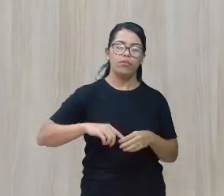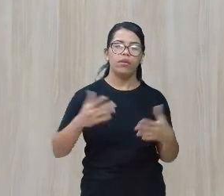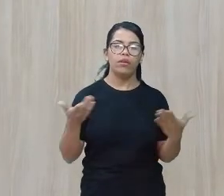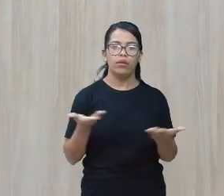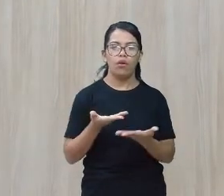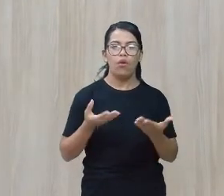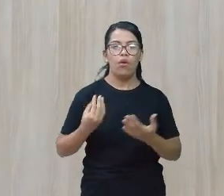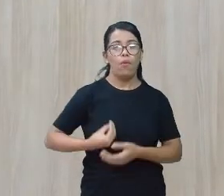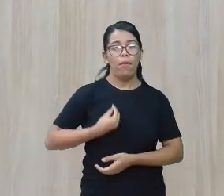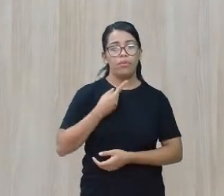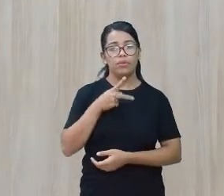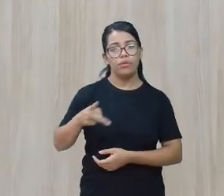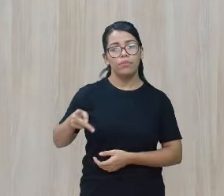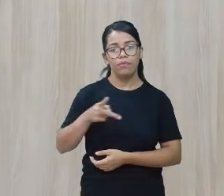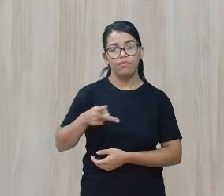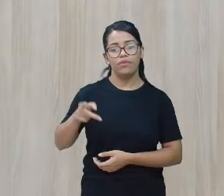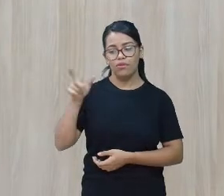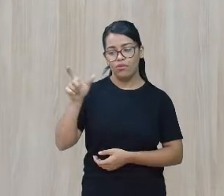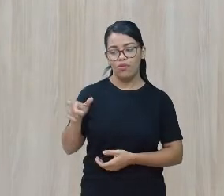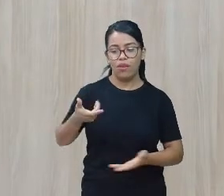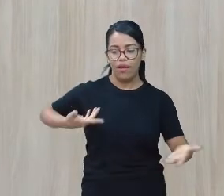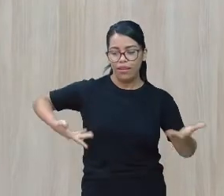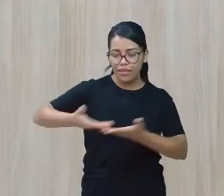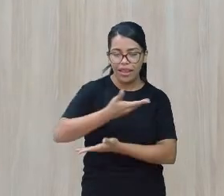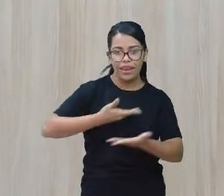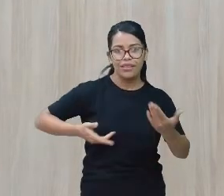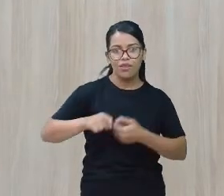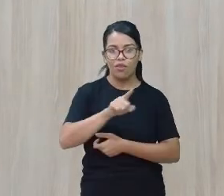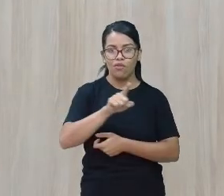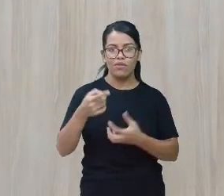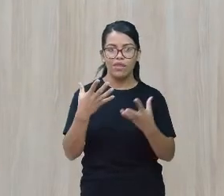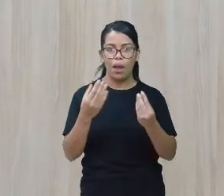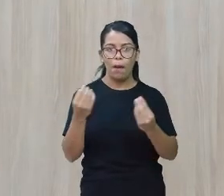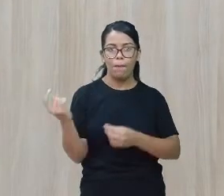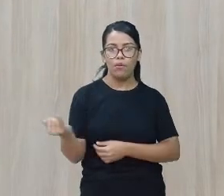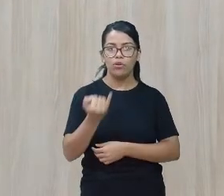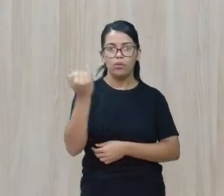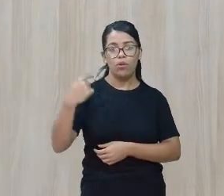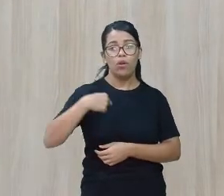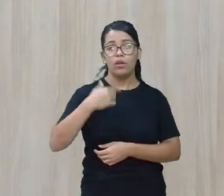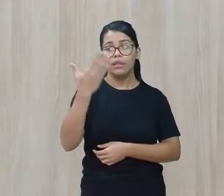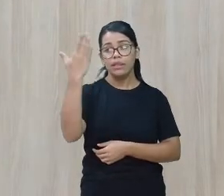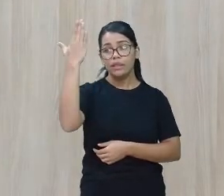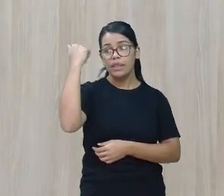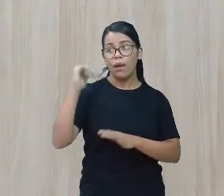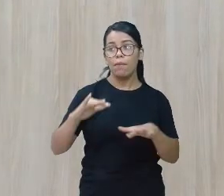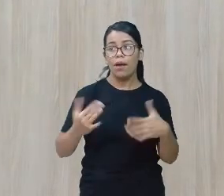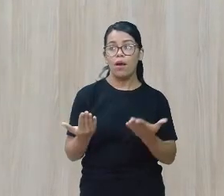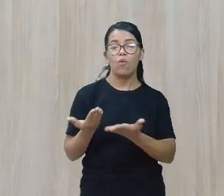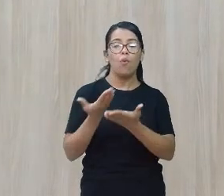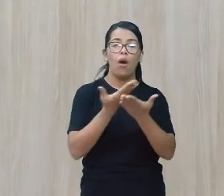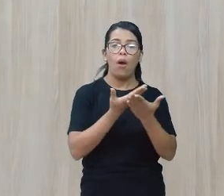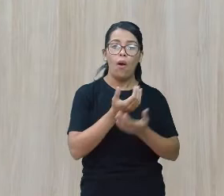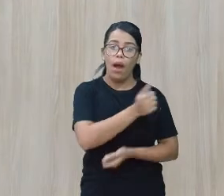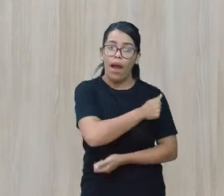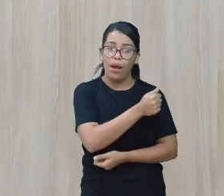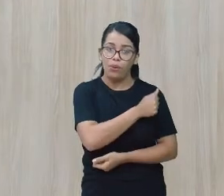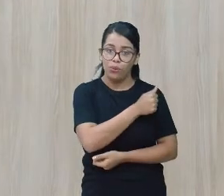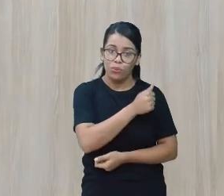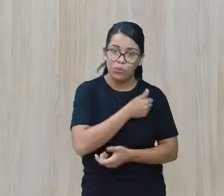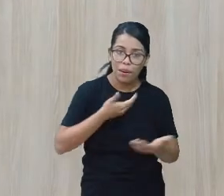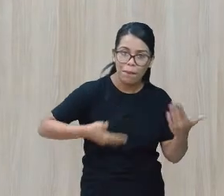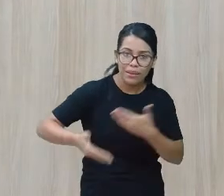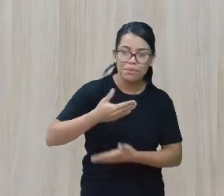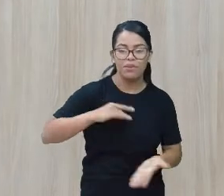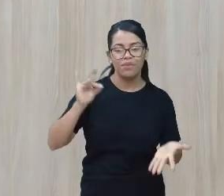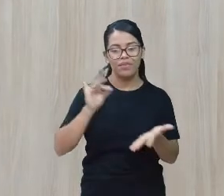tendo a presença da professora e essa interação com vocês, que é muito importante para eu saber quem está realmente participando da aula. Coloca